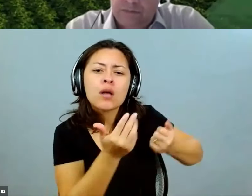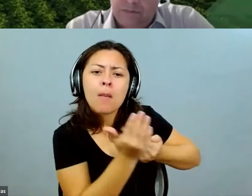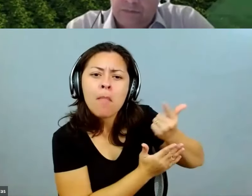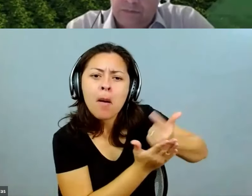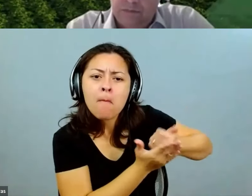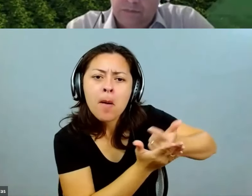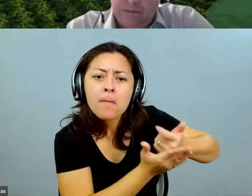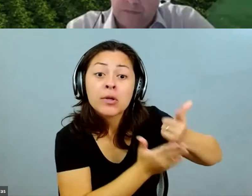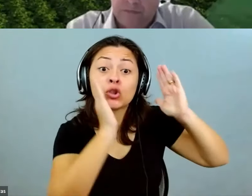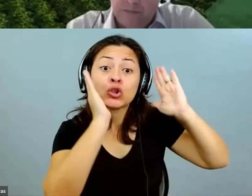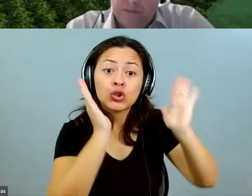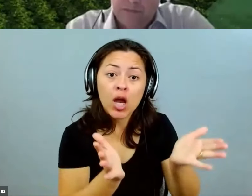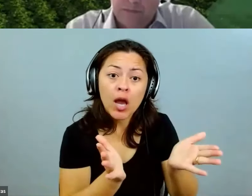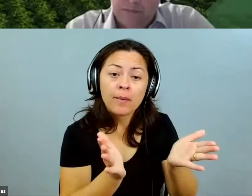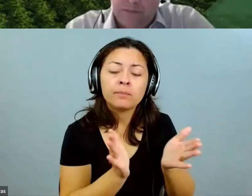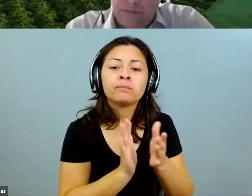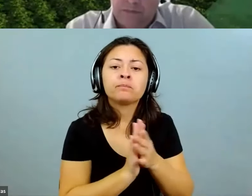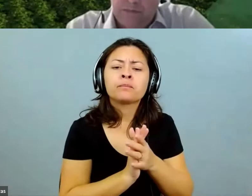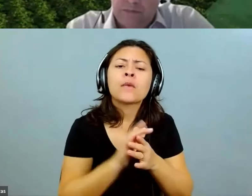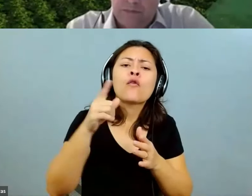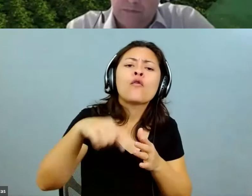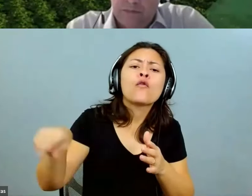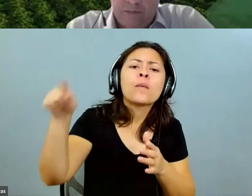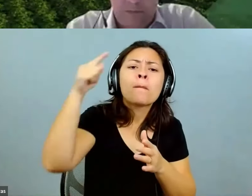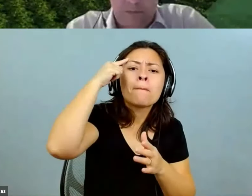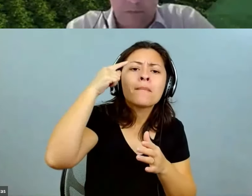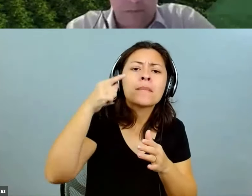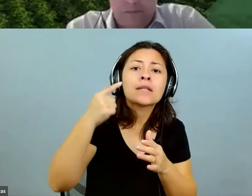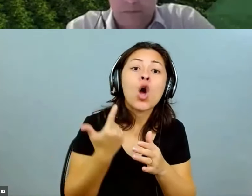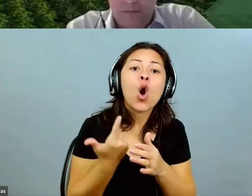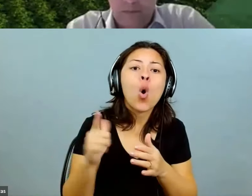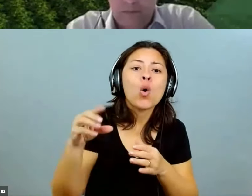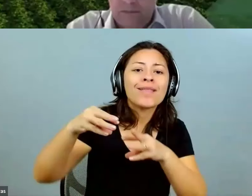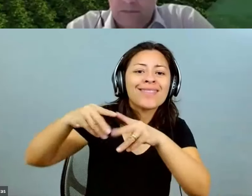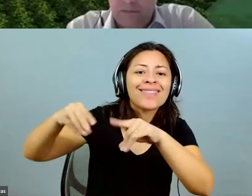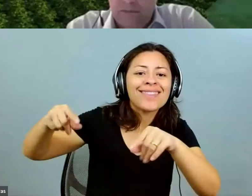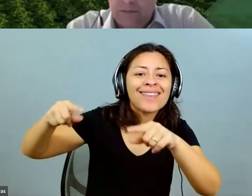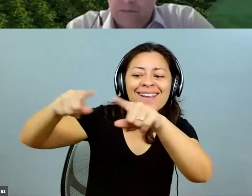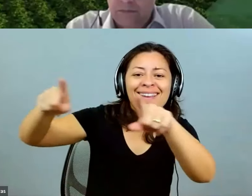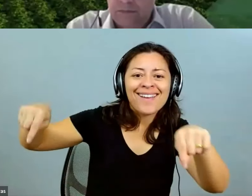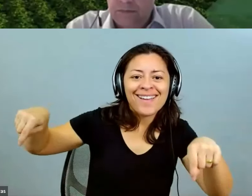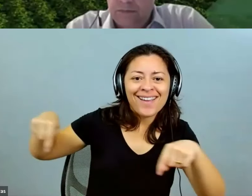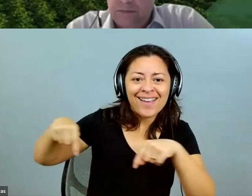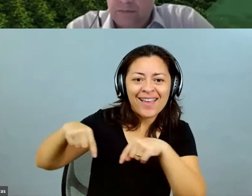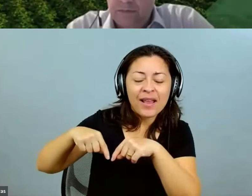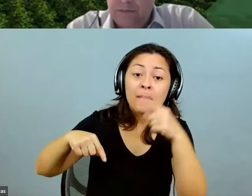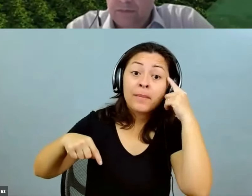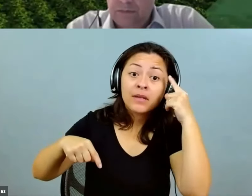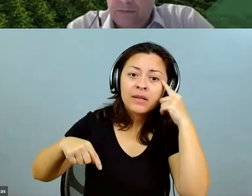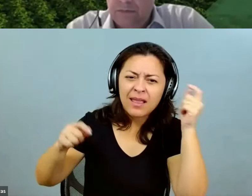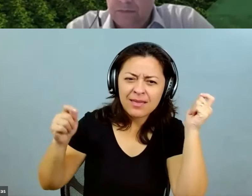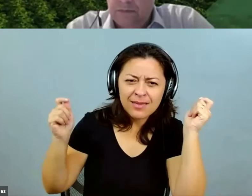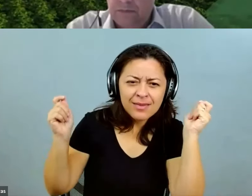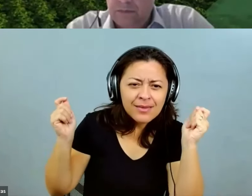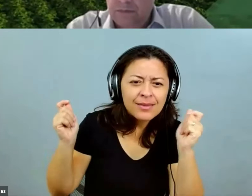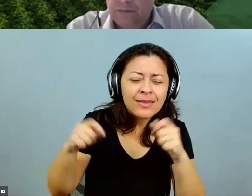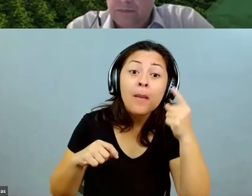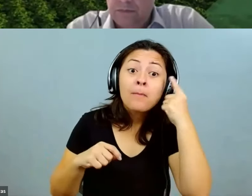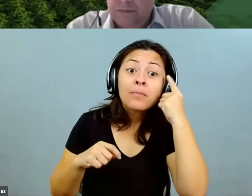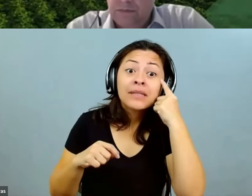algum alguma área né O que que seria o ideal existe ainda a possibilidade de ter alguma coisa mais ainda olhando para